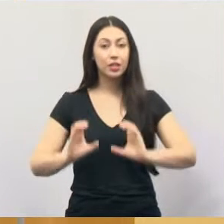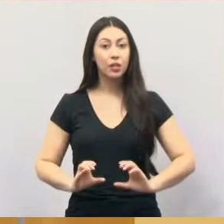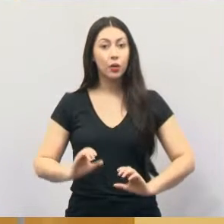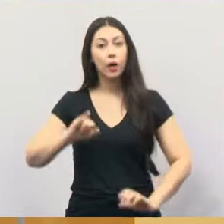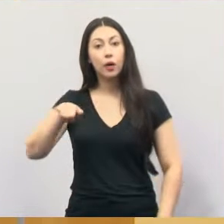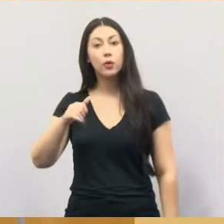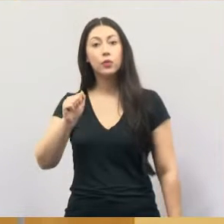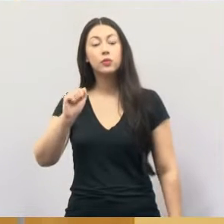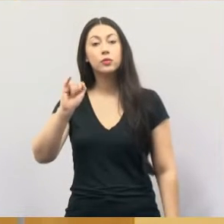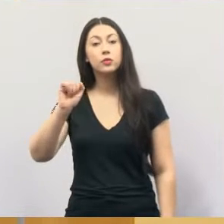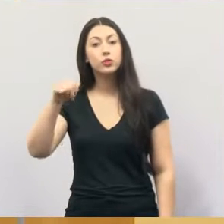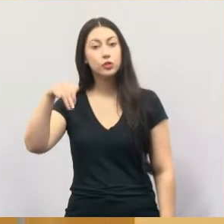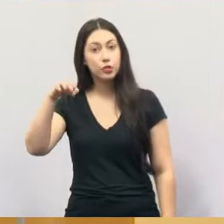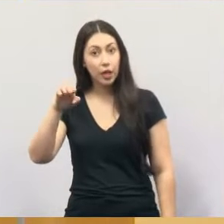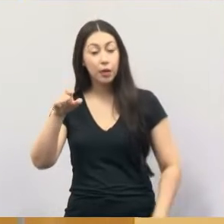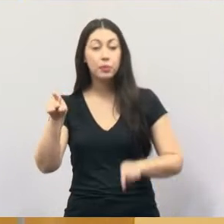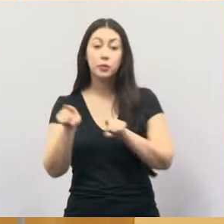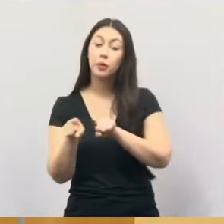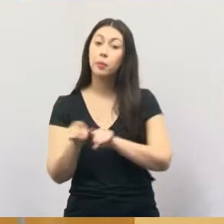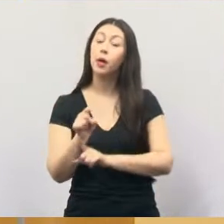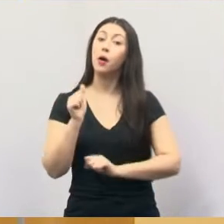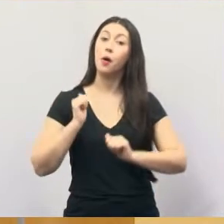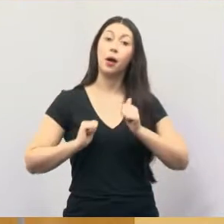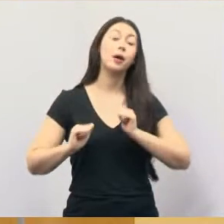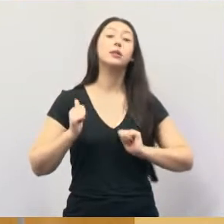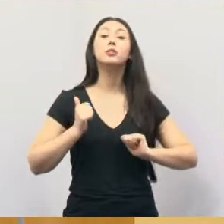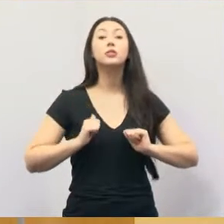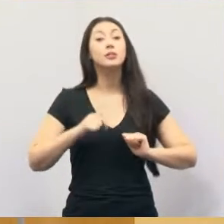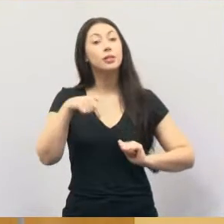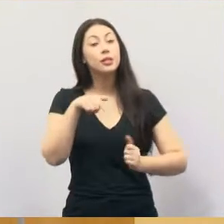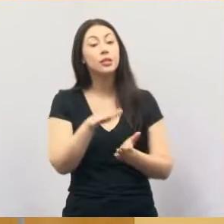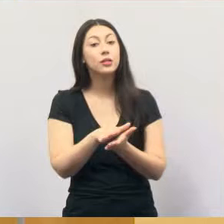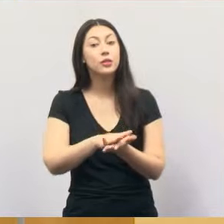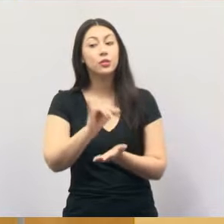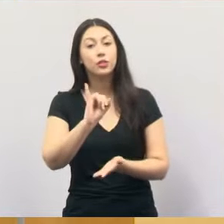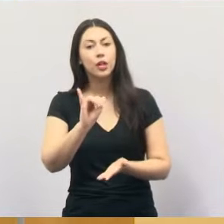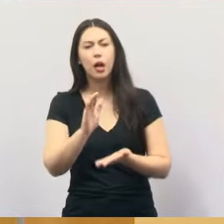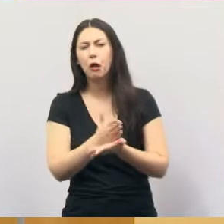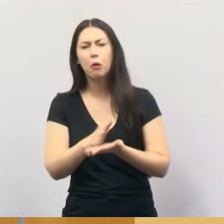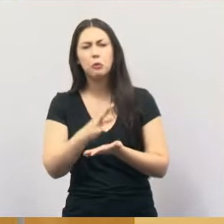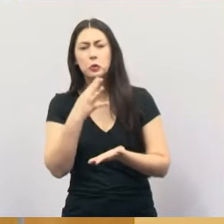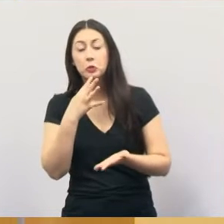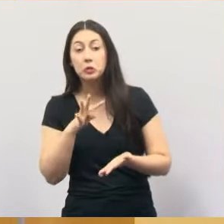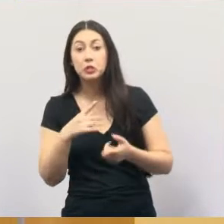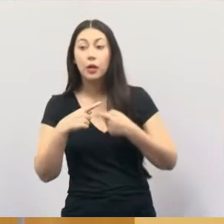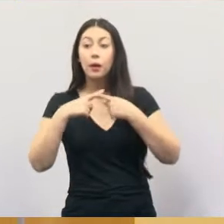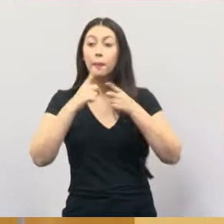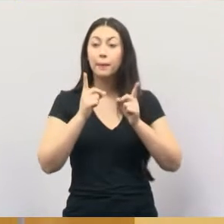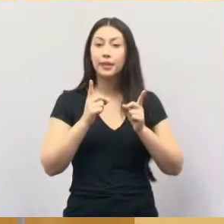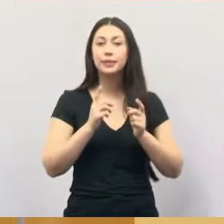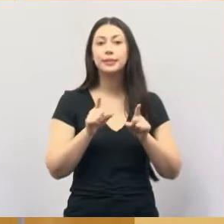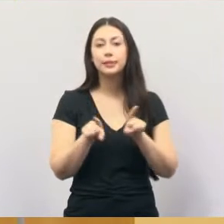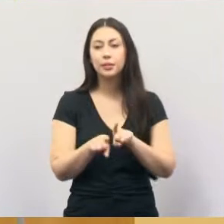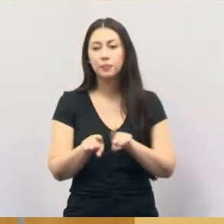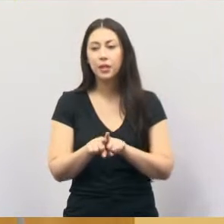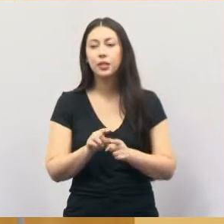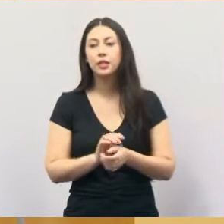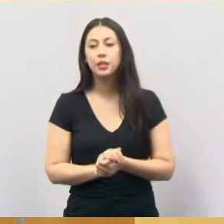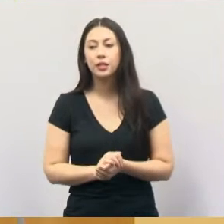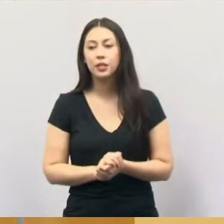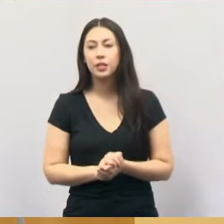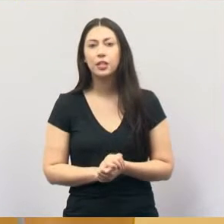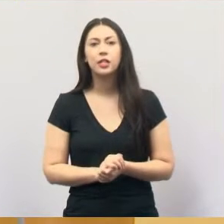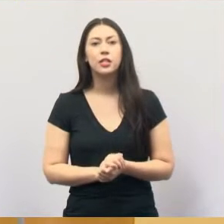Jaime Allen, que é um grande artista aqui de Jacareí, talvez alguns não conheçam, mas toca aí com as